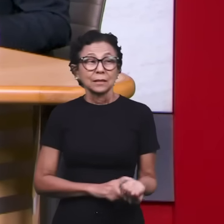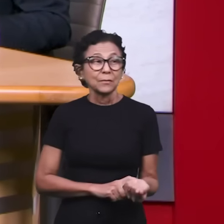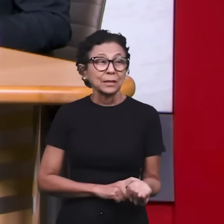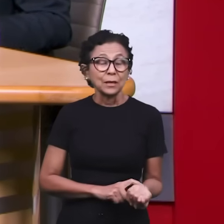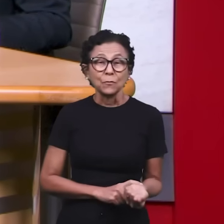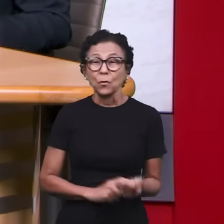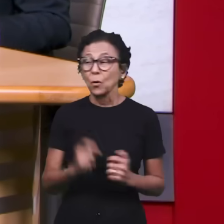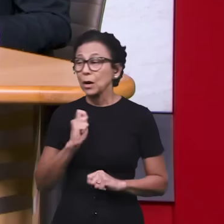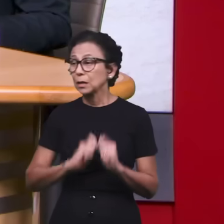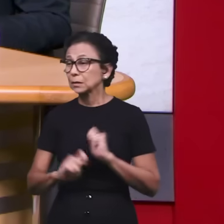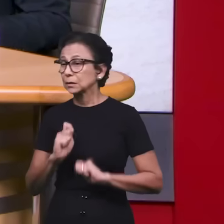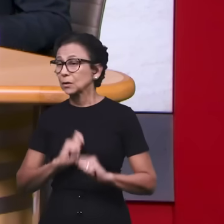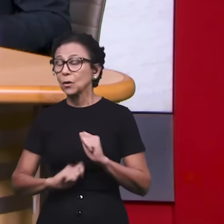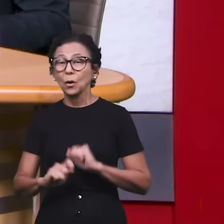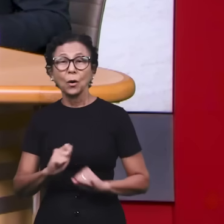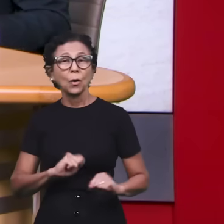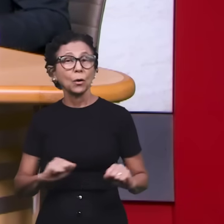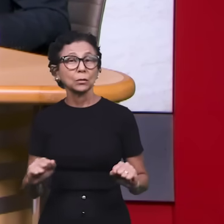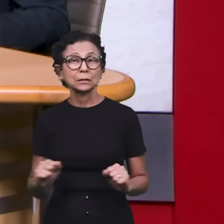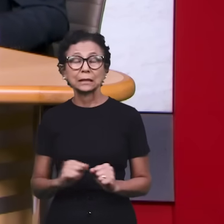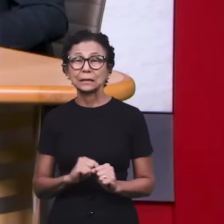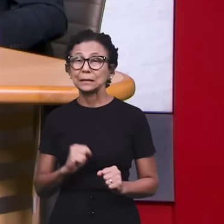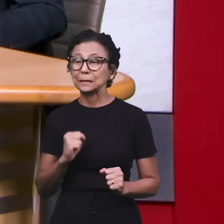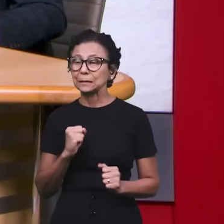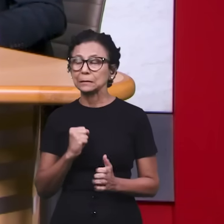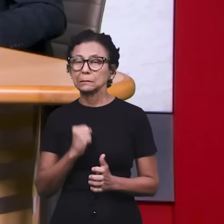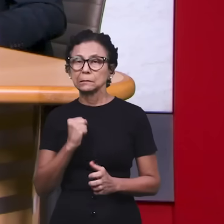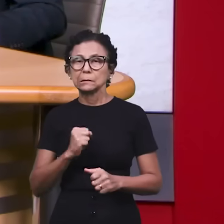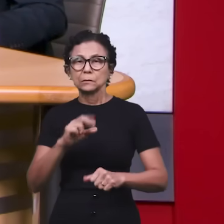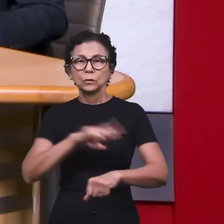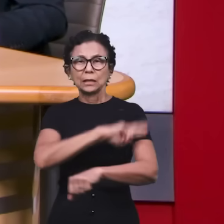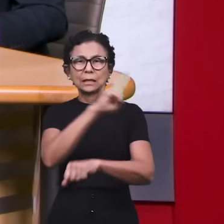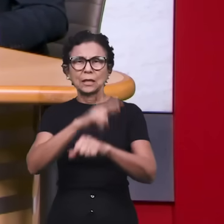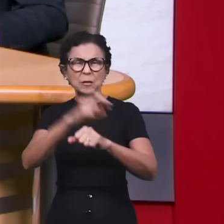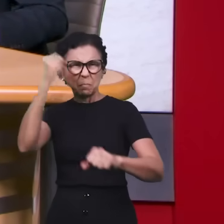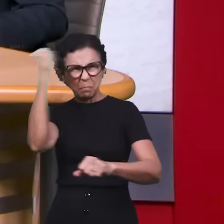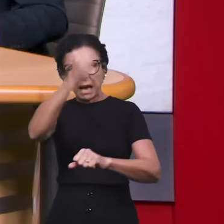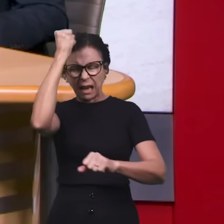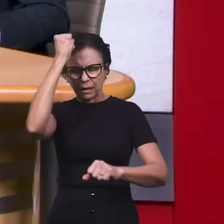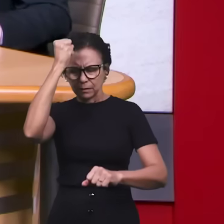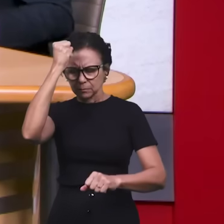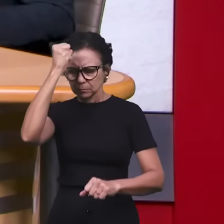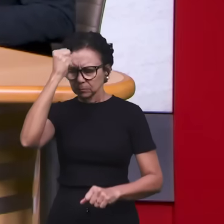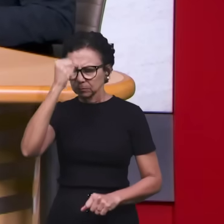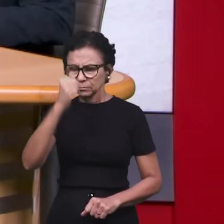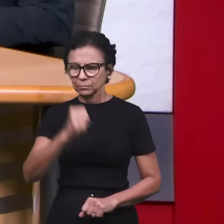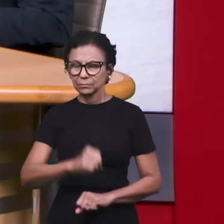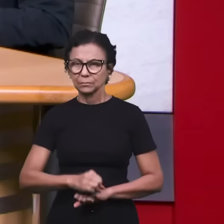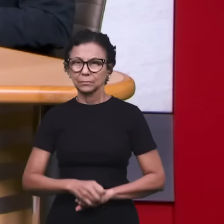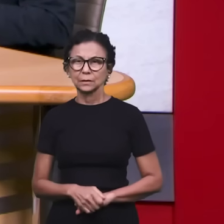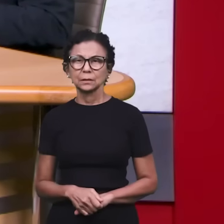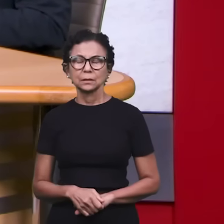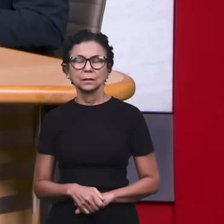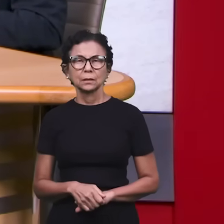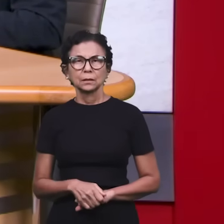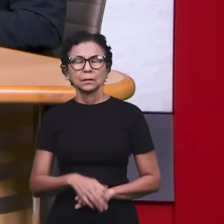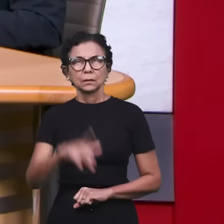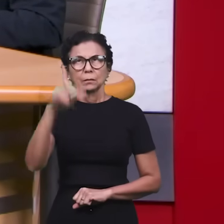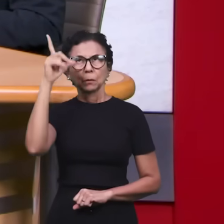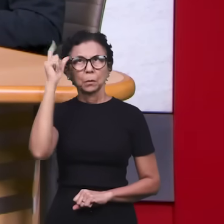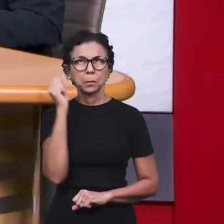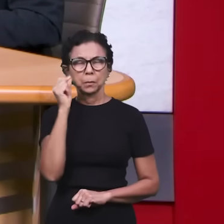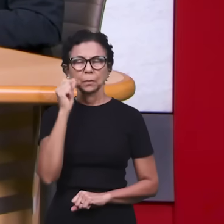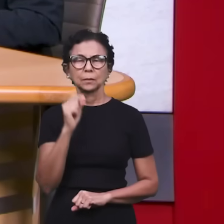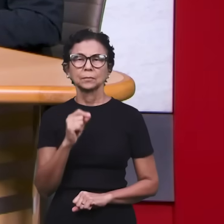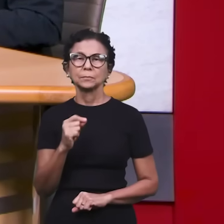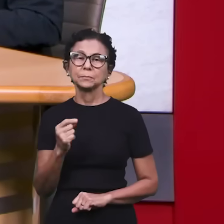descontou toda aquela explosão na rocha, e o Senhor não pode. Só você vai. Então, esse temperamento explosivo